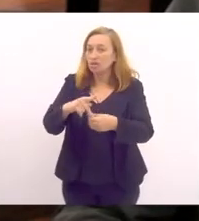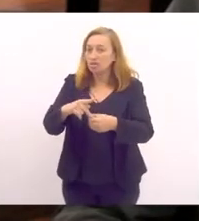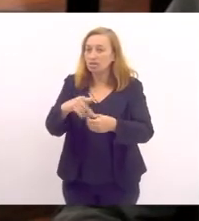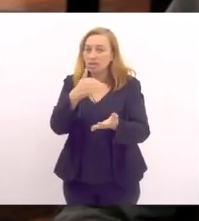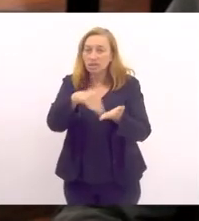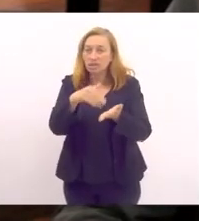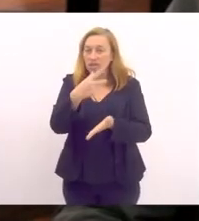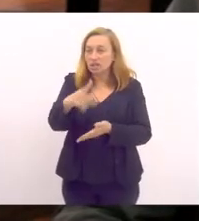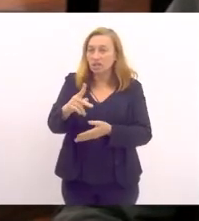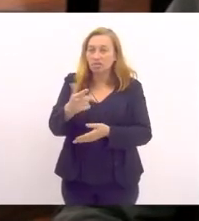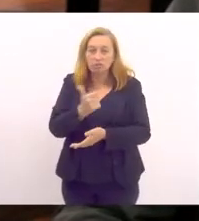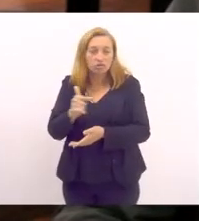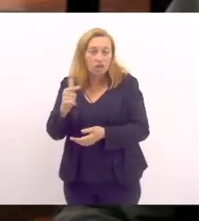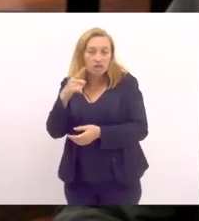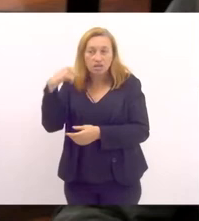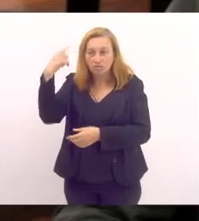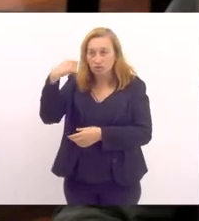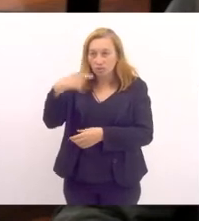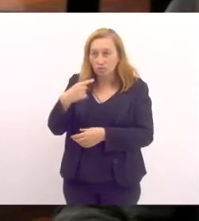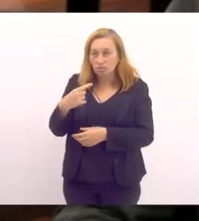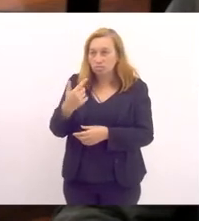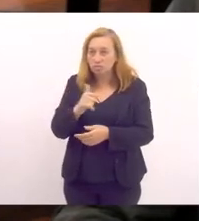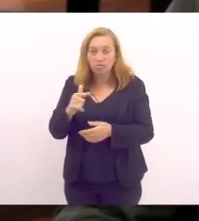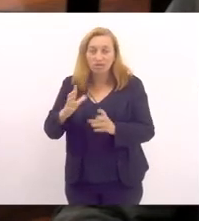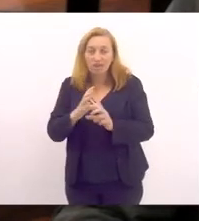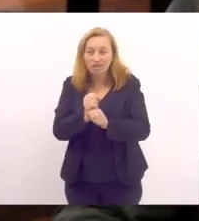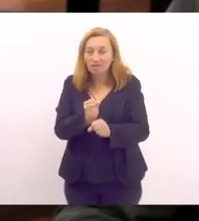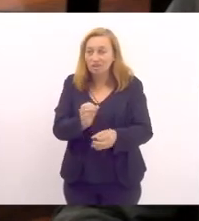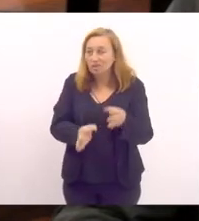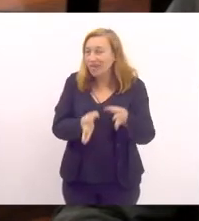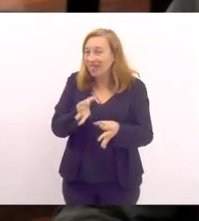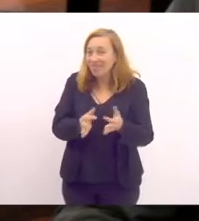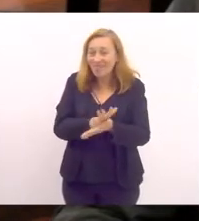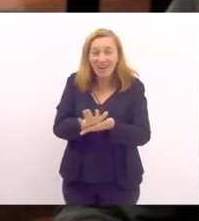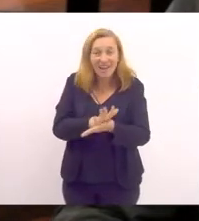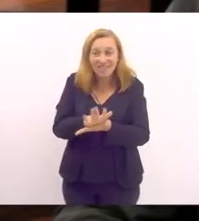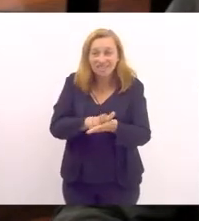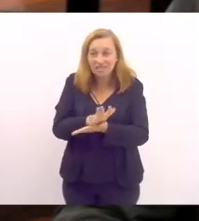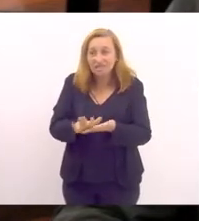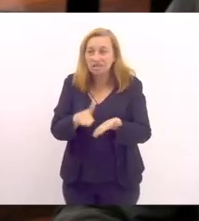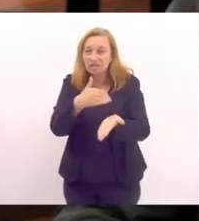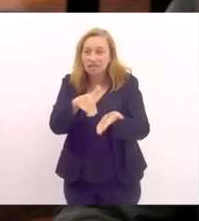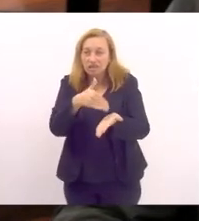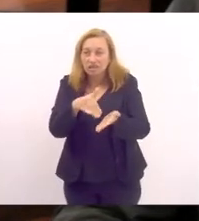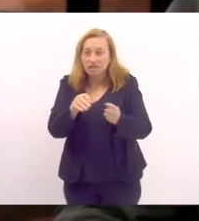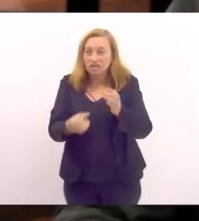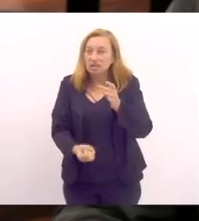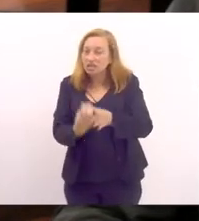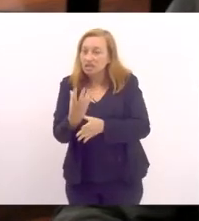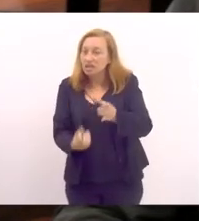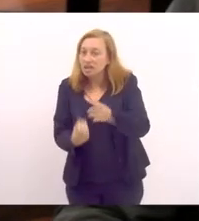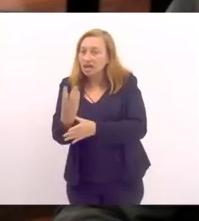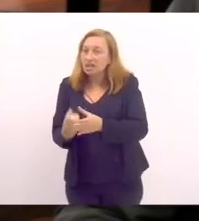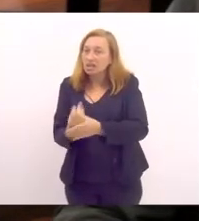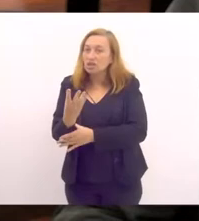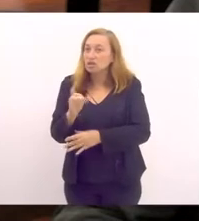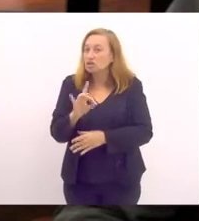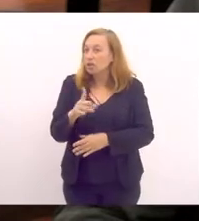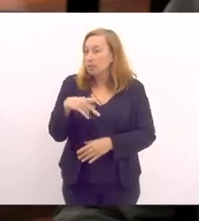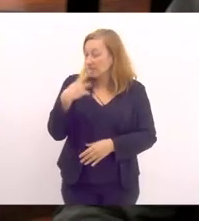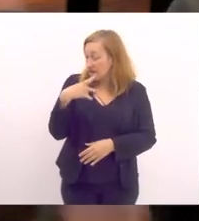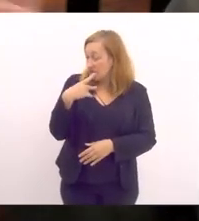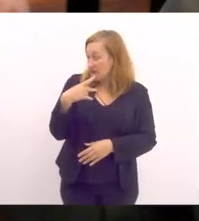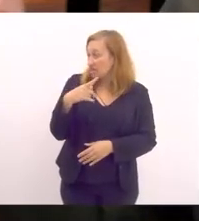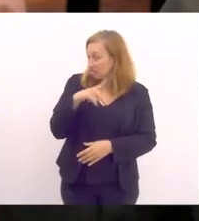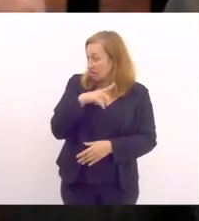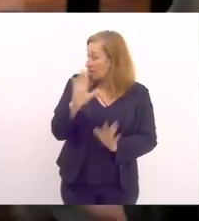tem advogado, não tem contador. São aquelas secretarias ou estruturas criadas assim só para dizer que